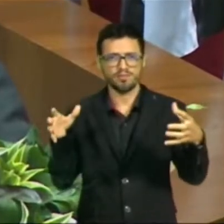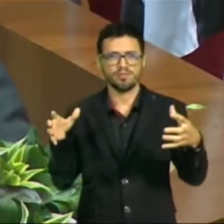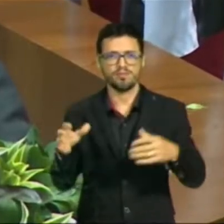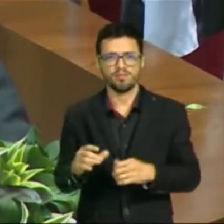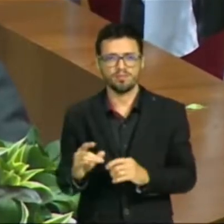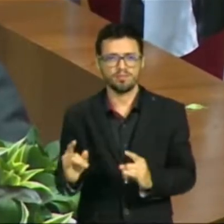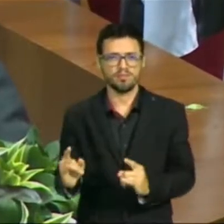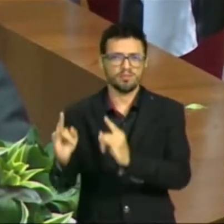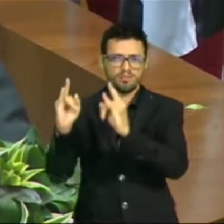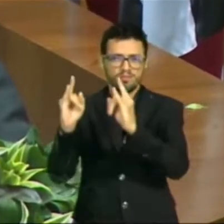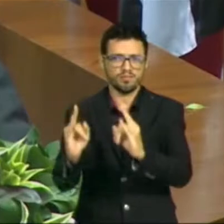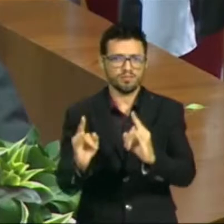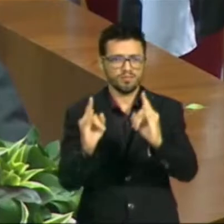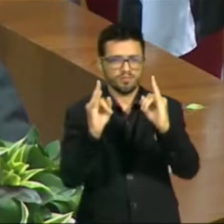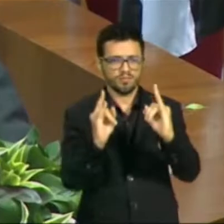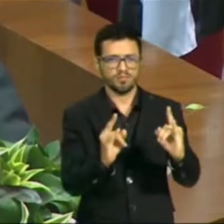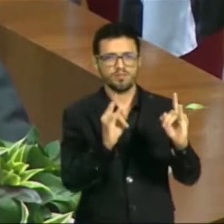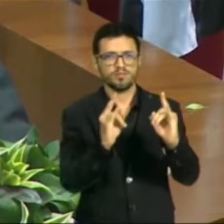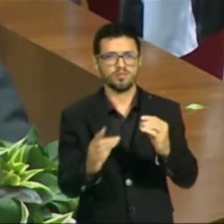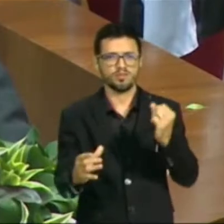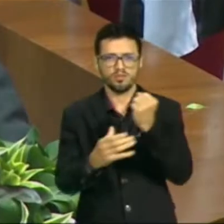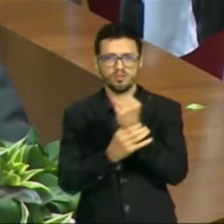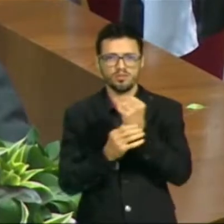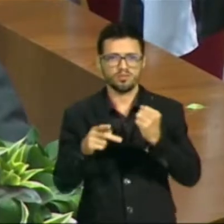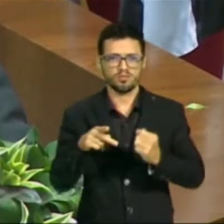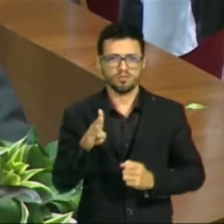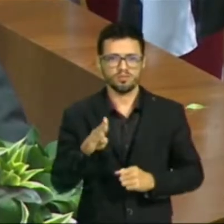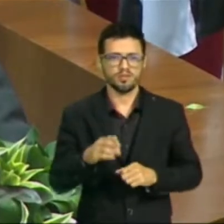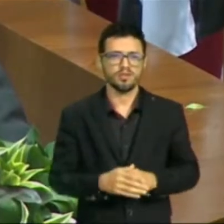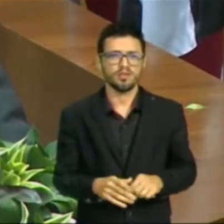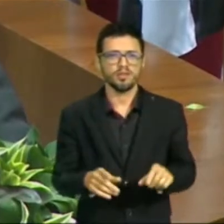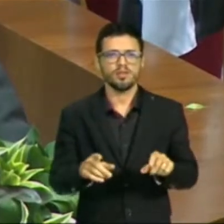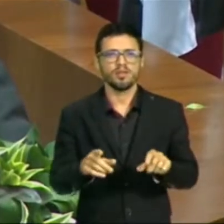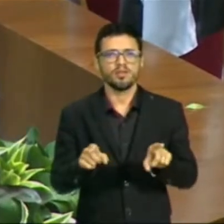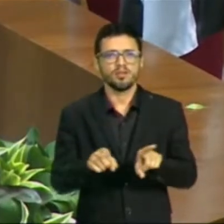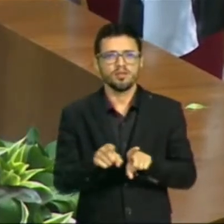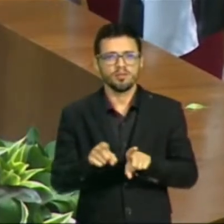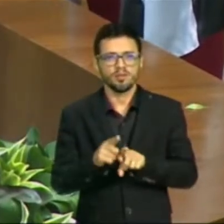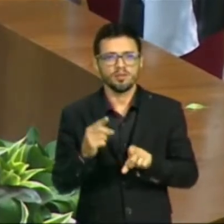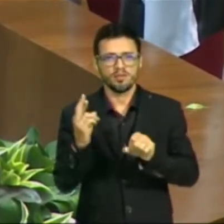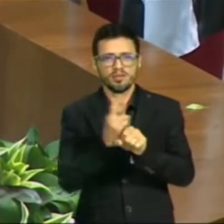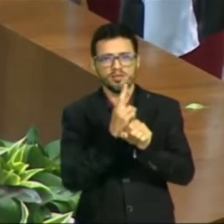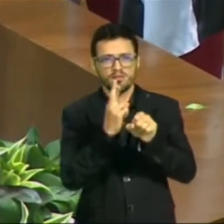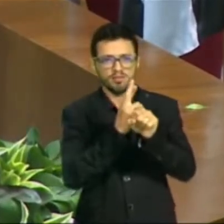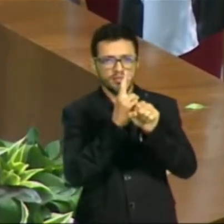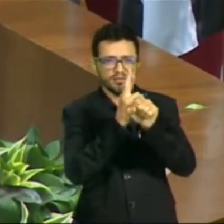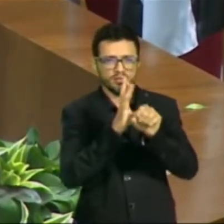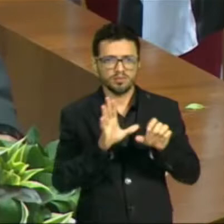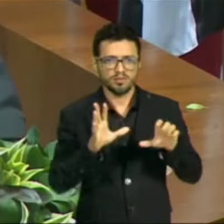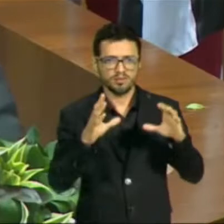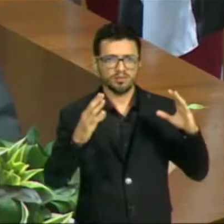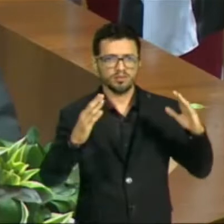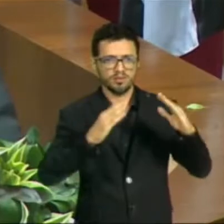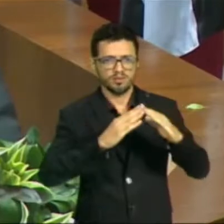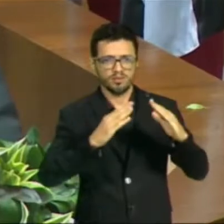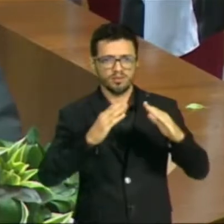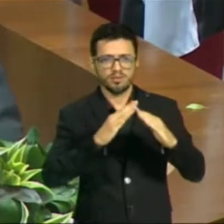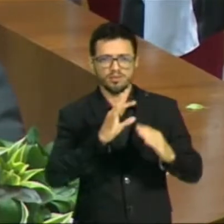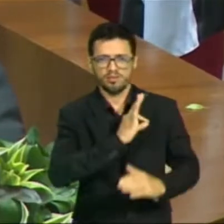prédios de segurança pública, a reforma e ampliação do quartel da